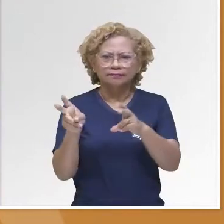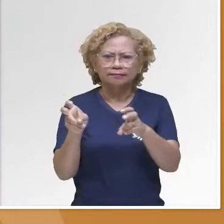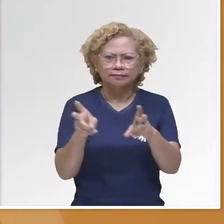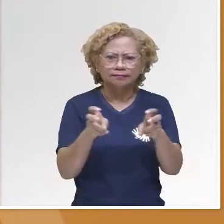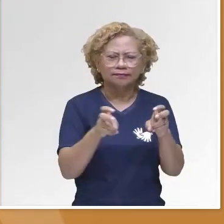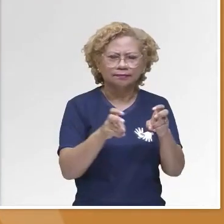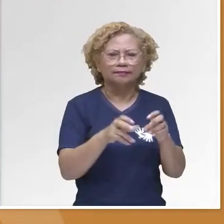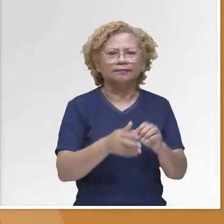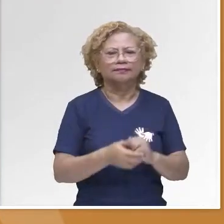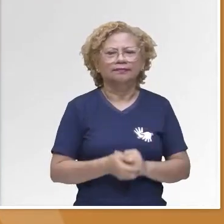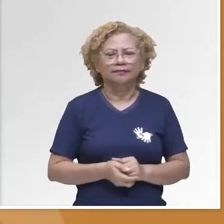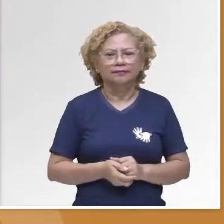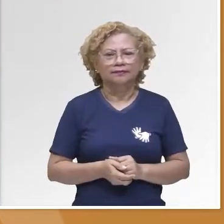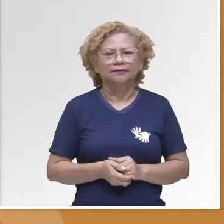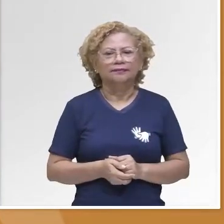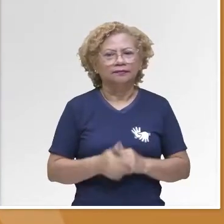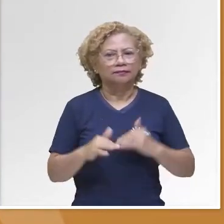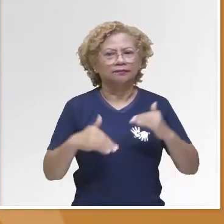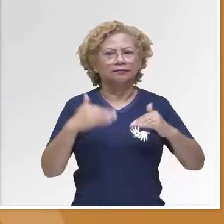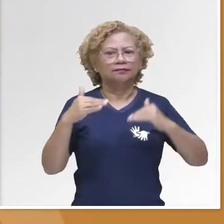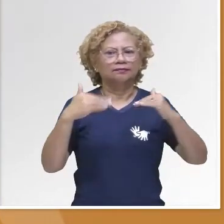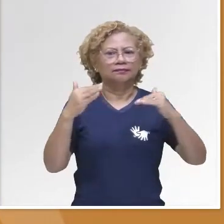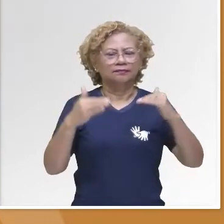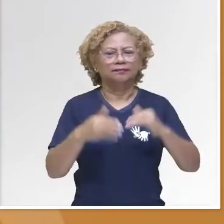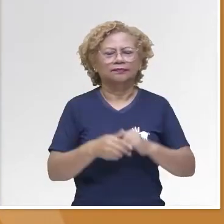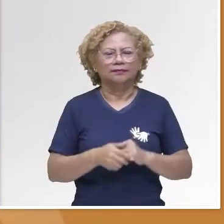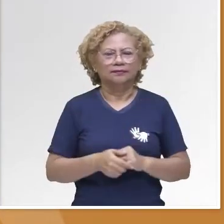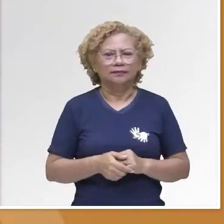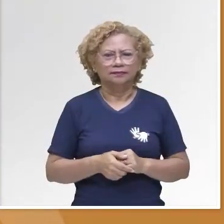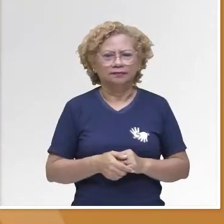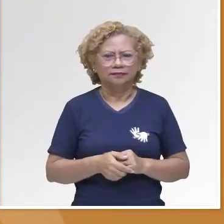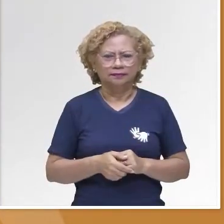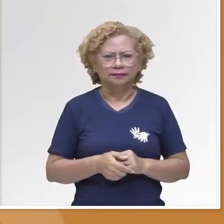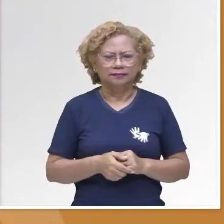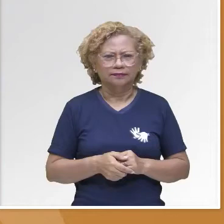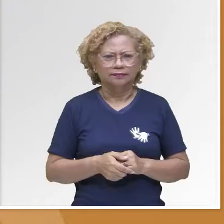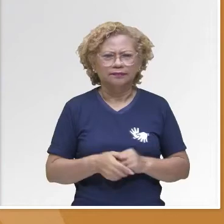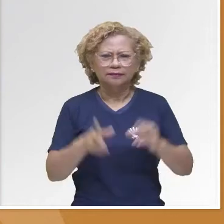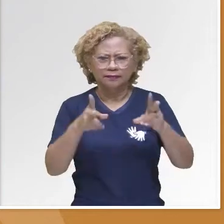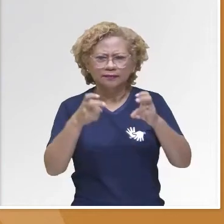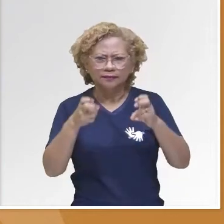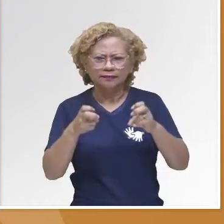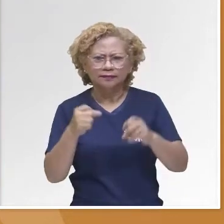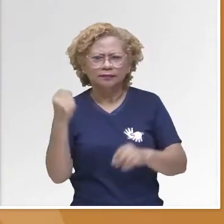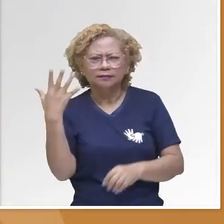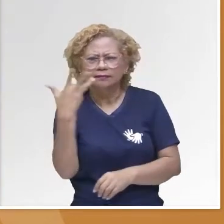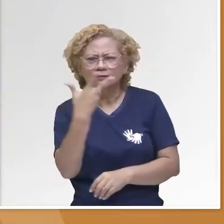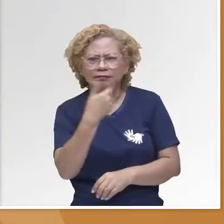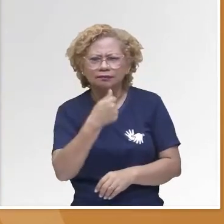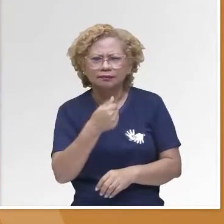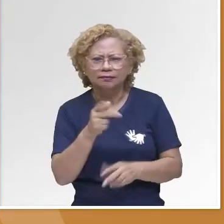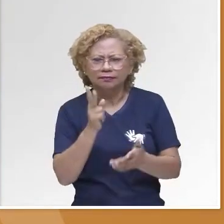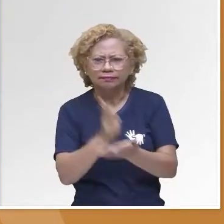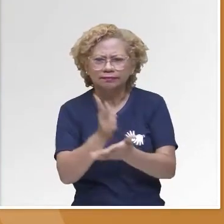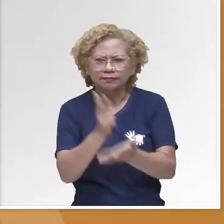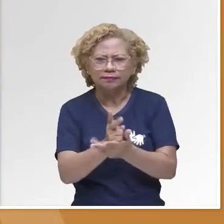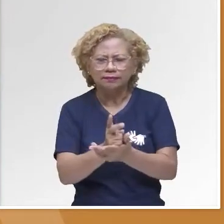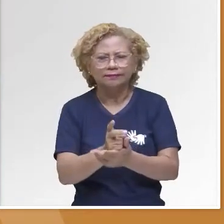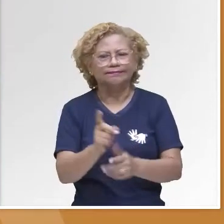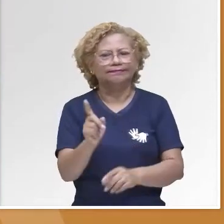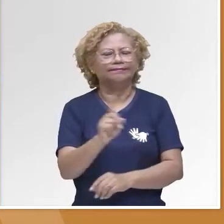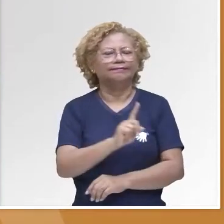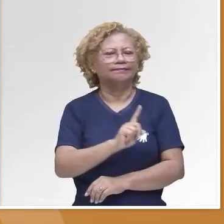esse desenvolvimento. Mas ele nem sempre foi assim, tá? Durante muito tempo, o Japão viveu ali no